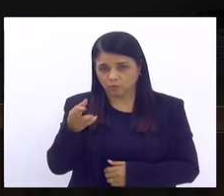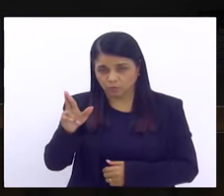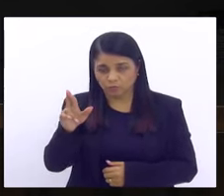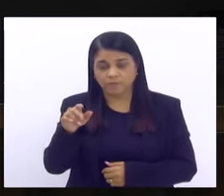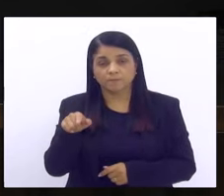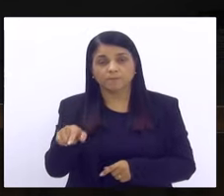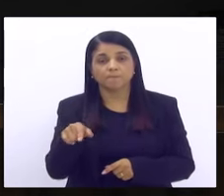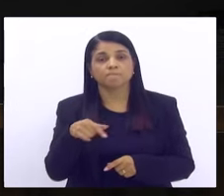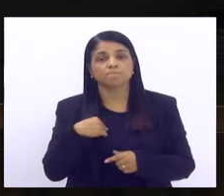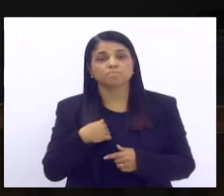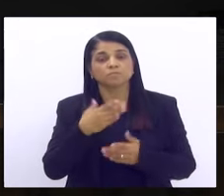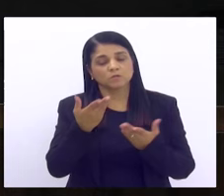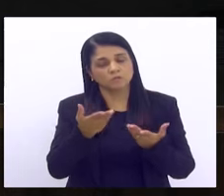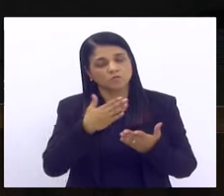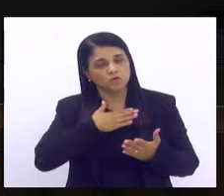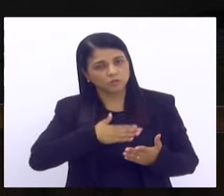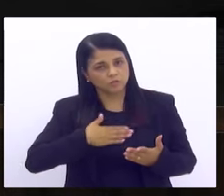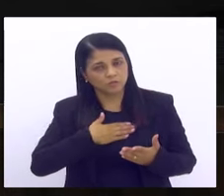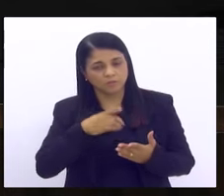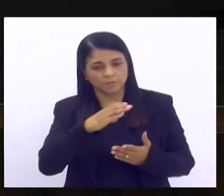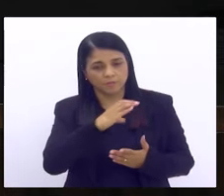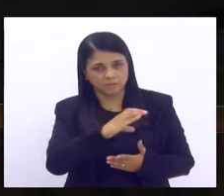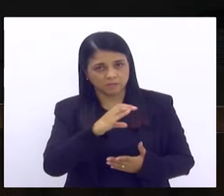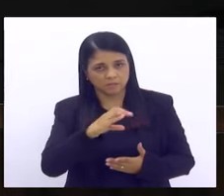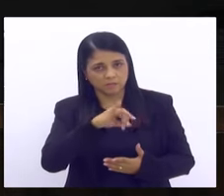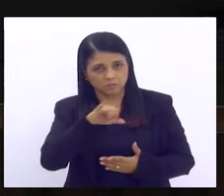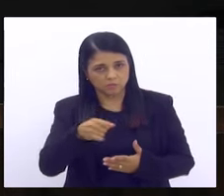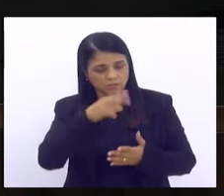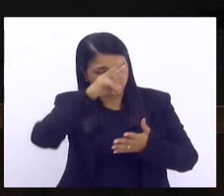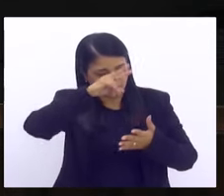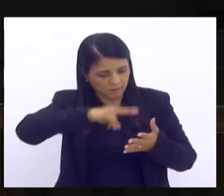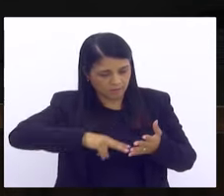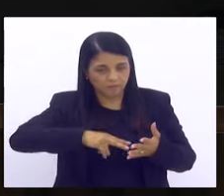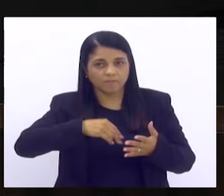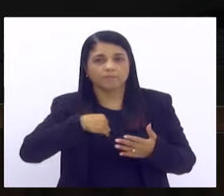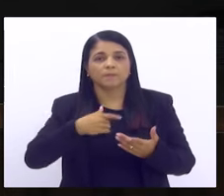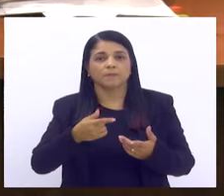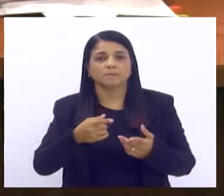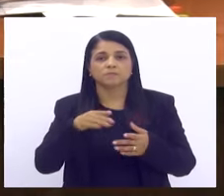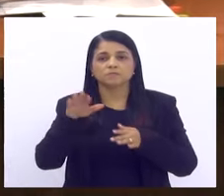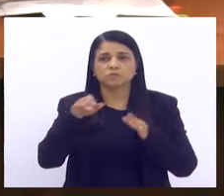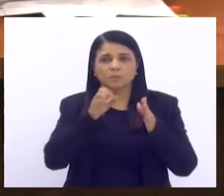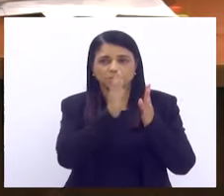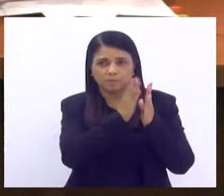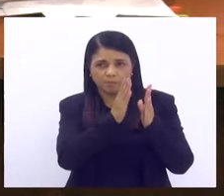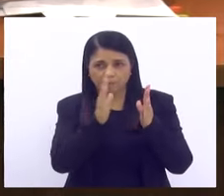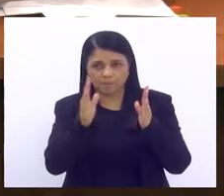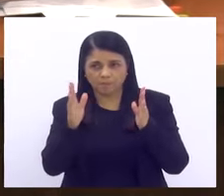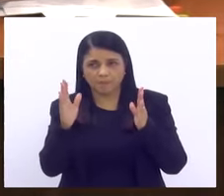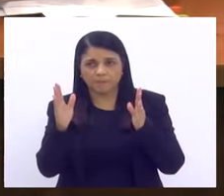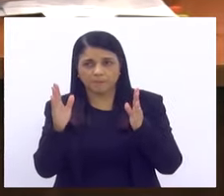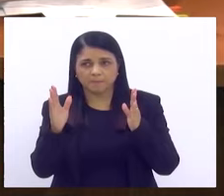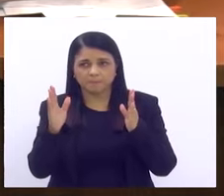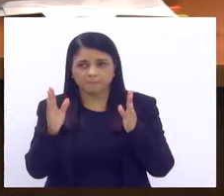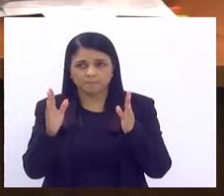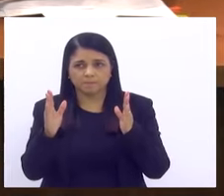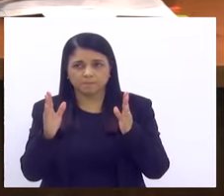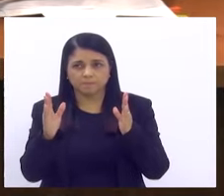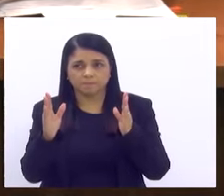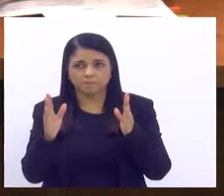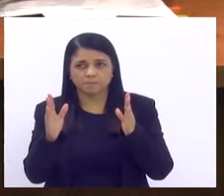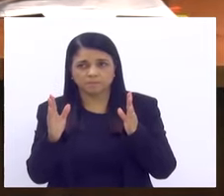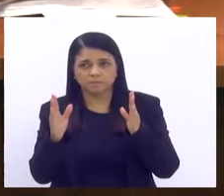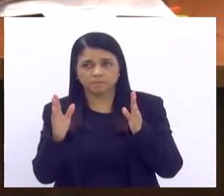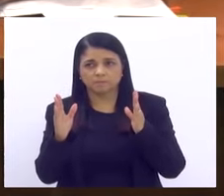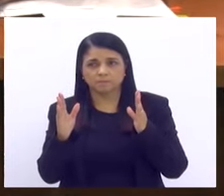aí eu gostaria que Vossa Excelência, pela CCJ, fizesse exatamente a leitura. Pedi a Vossa Excelência para chamar os trabalhos à ordem. Já chamo os trabalhos à